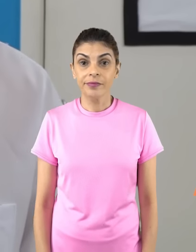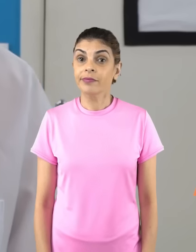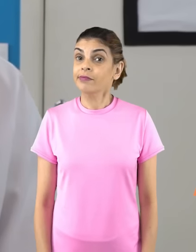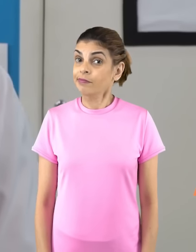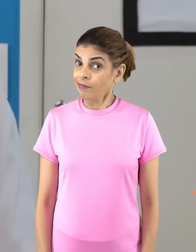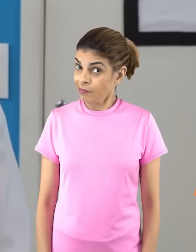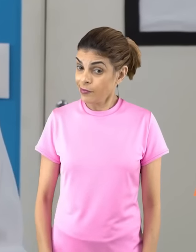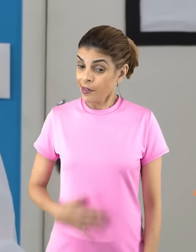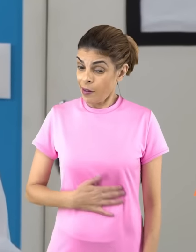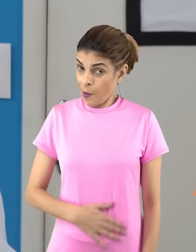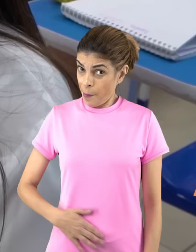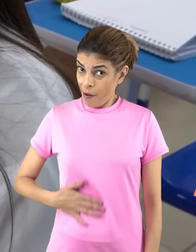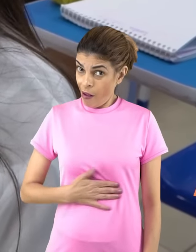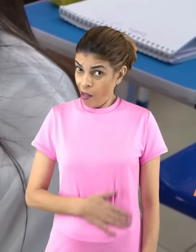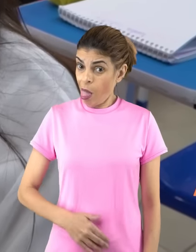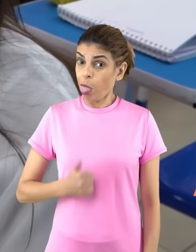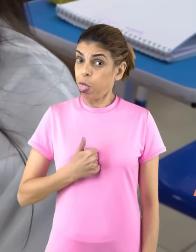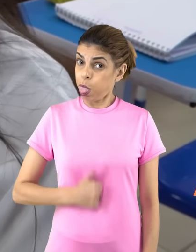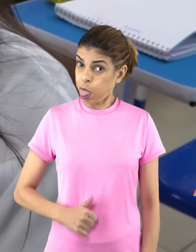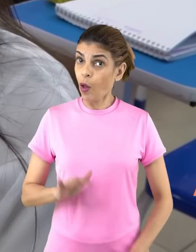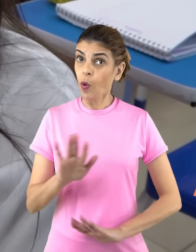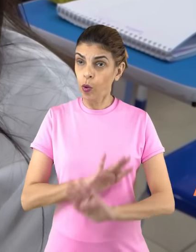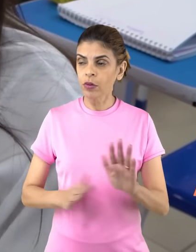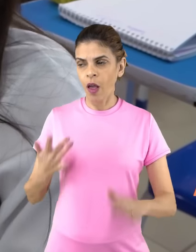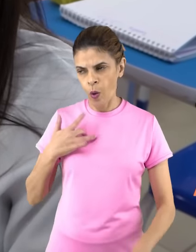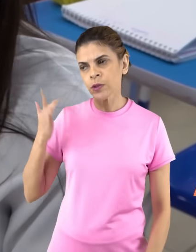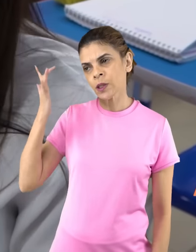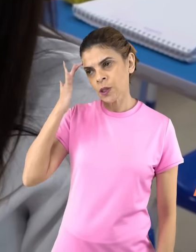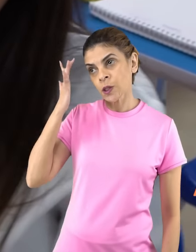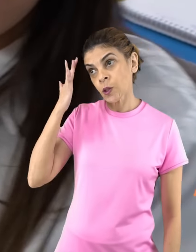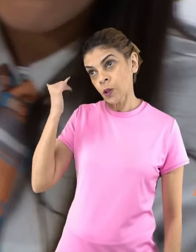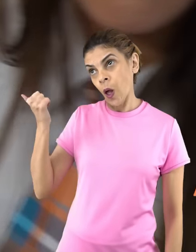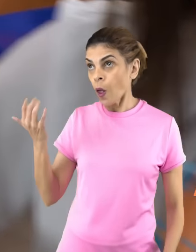Cuidado com a dor de barriga, hein? Eu sei, né?